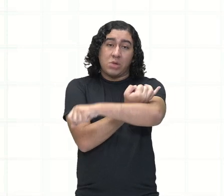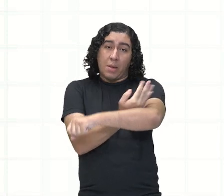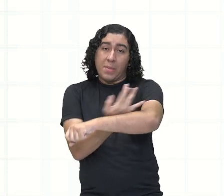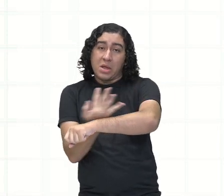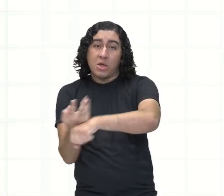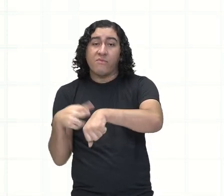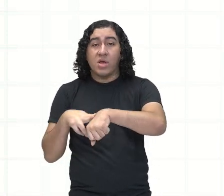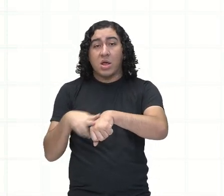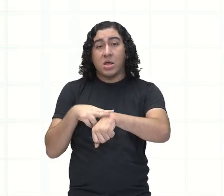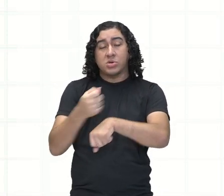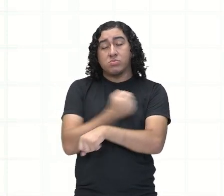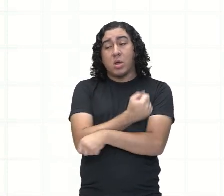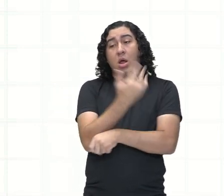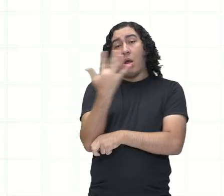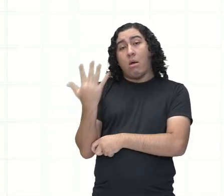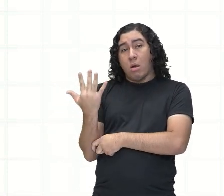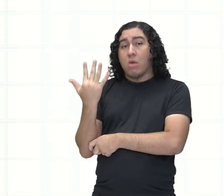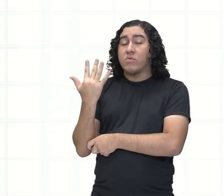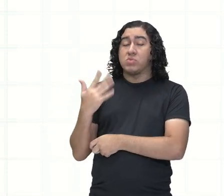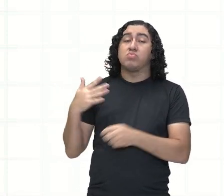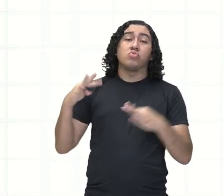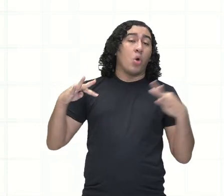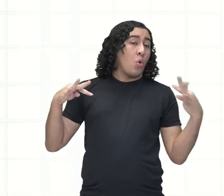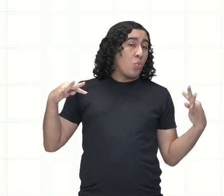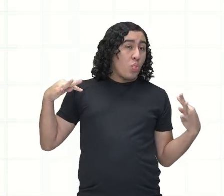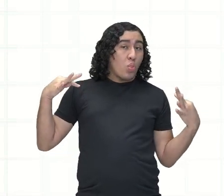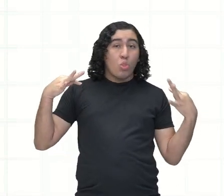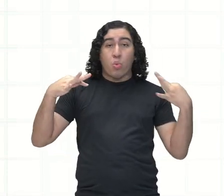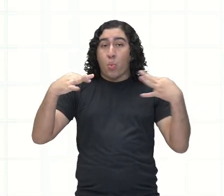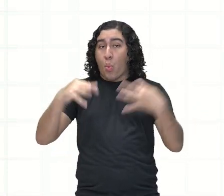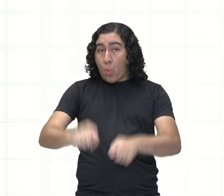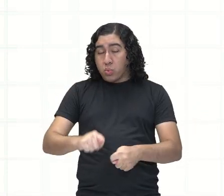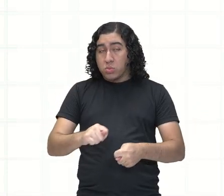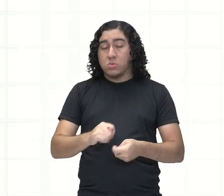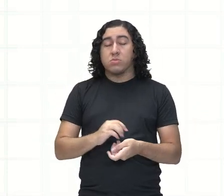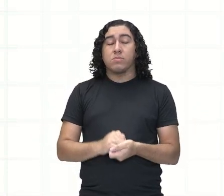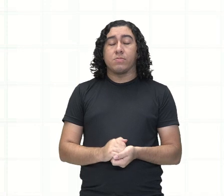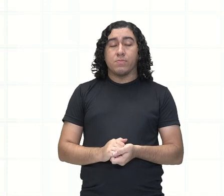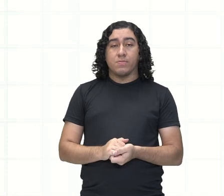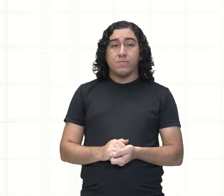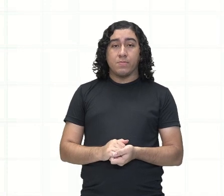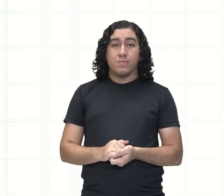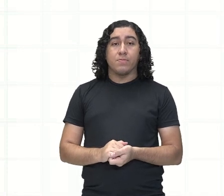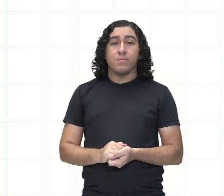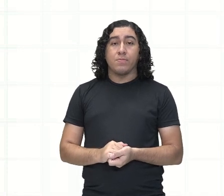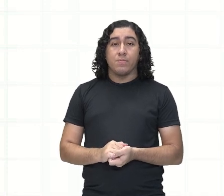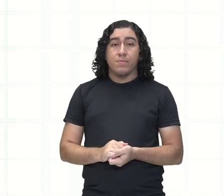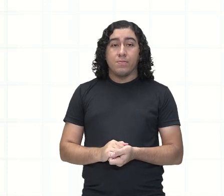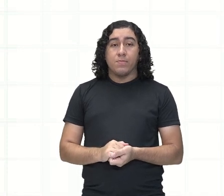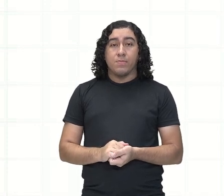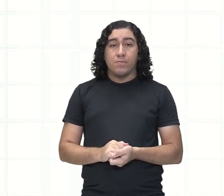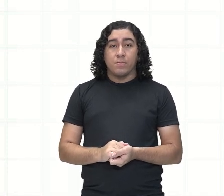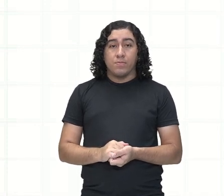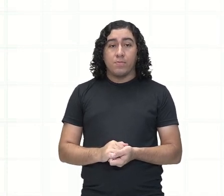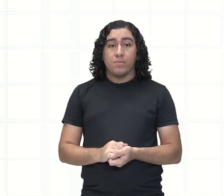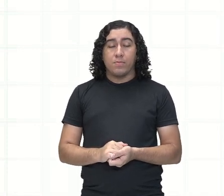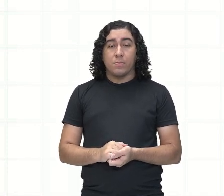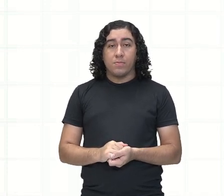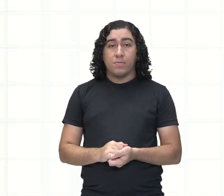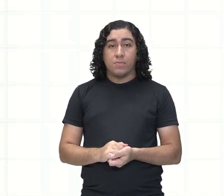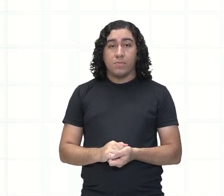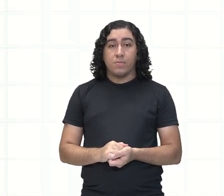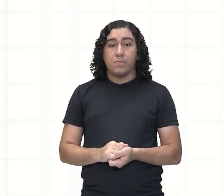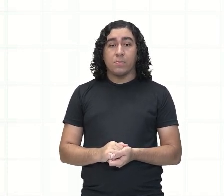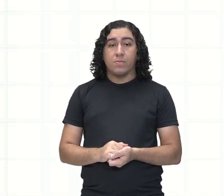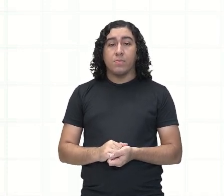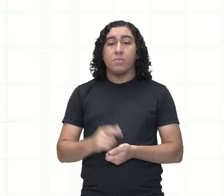sejam árvores, né? Arbustos em geral, enfim, todas as que são classificadas como